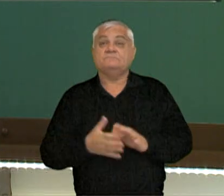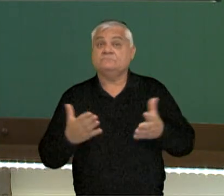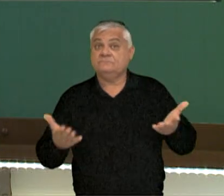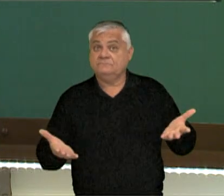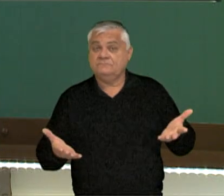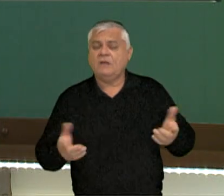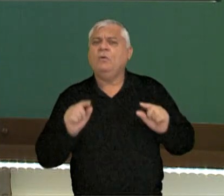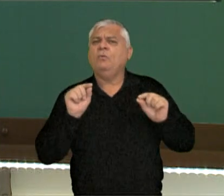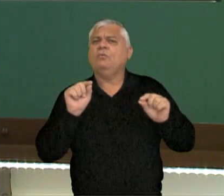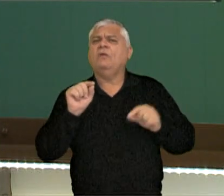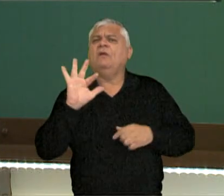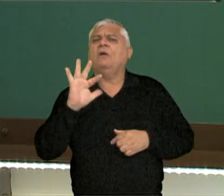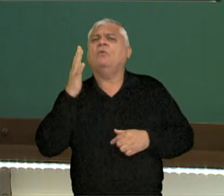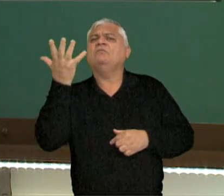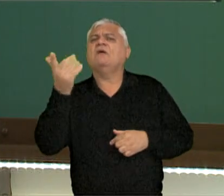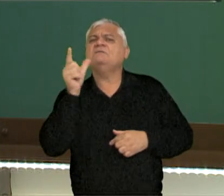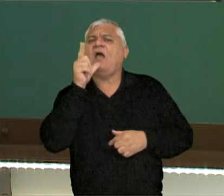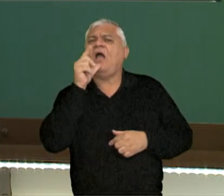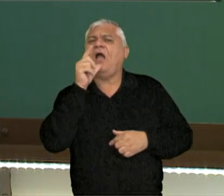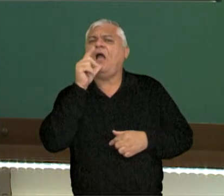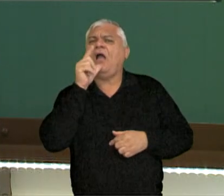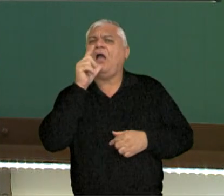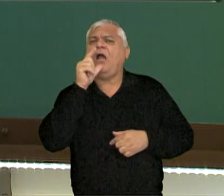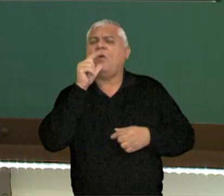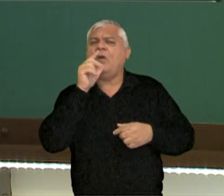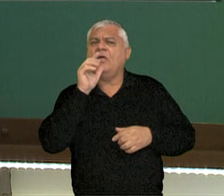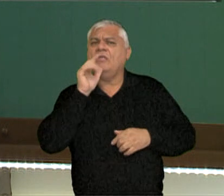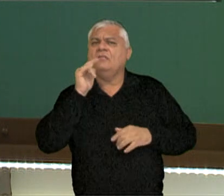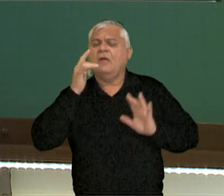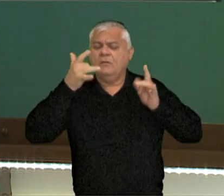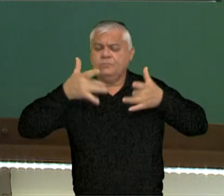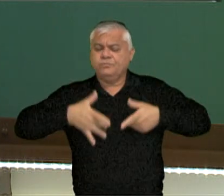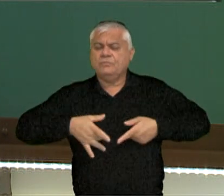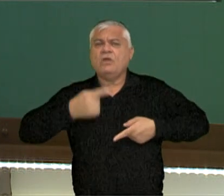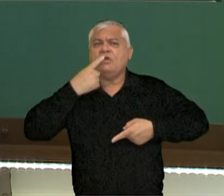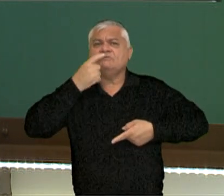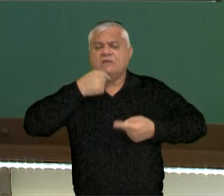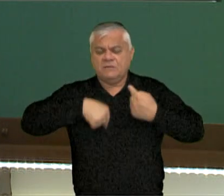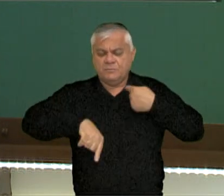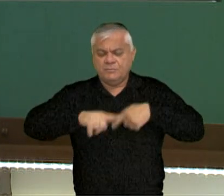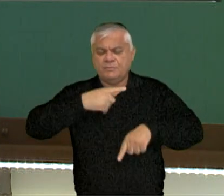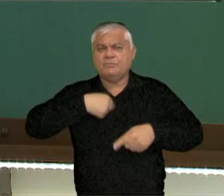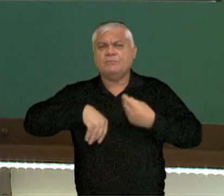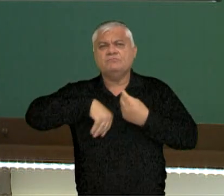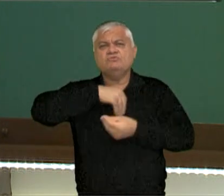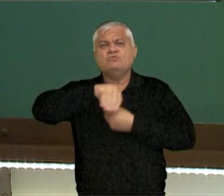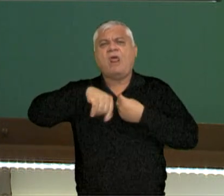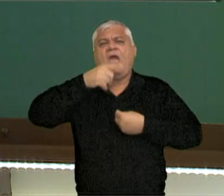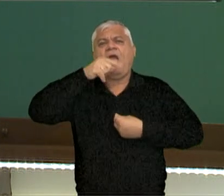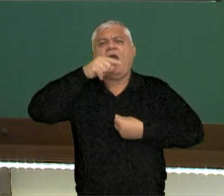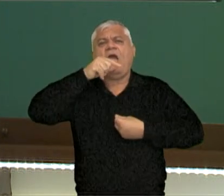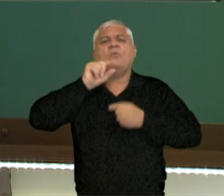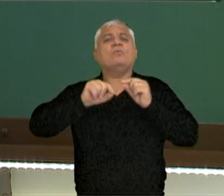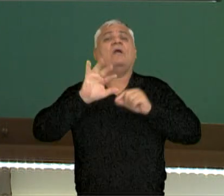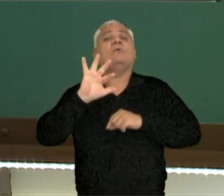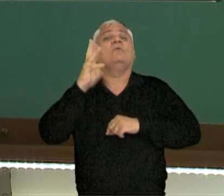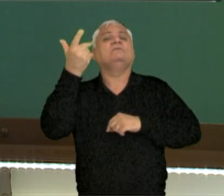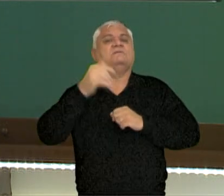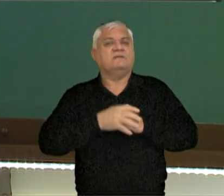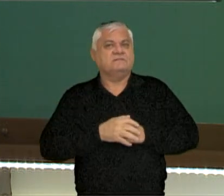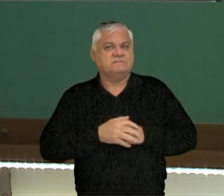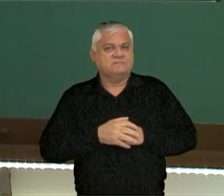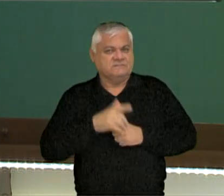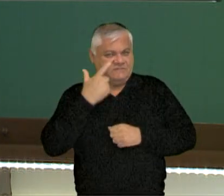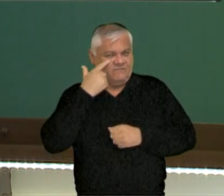Então, o que acontece com essa água que agora está disponível na corrente sanguínea? Se você prestou bem atenção desde o início